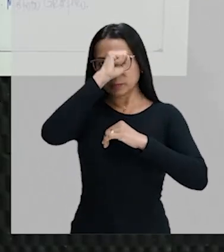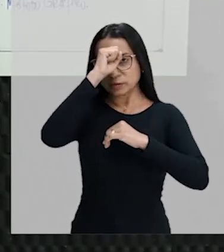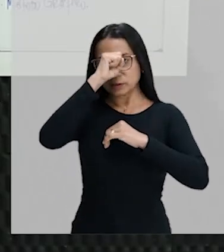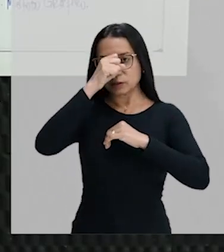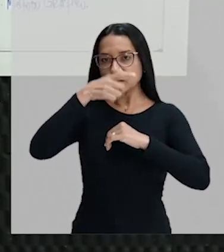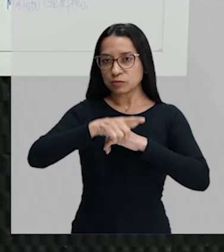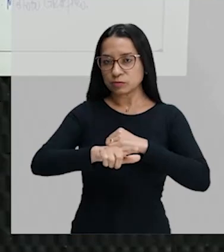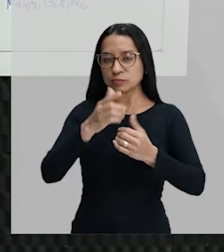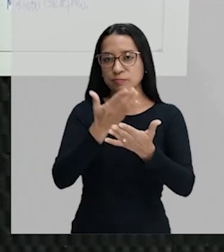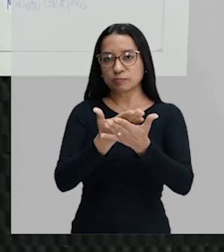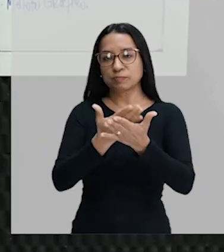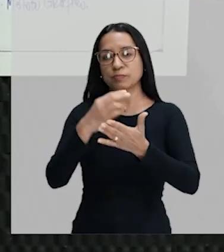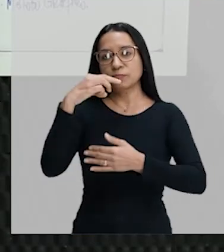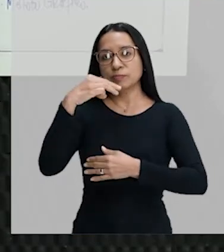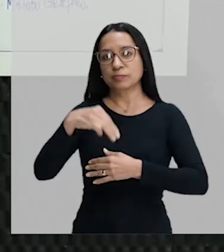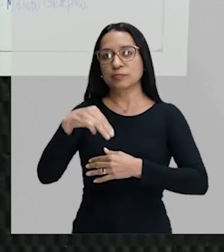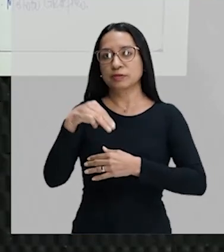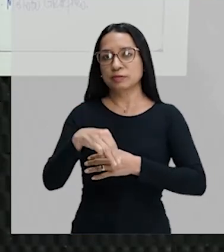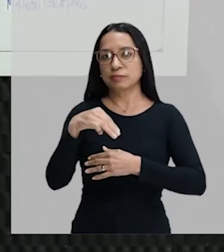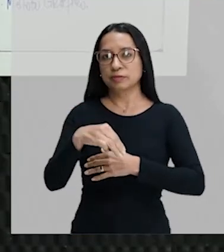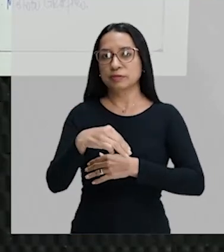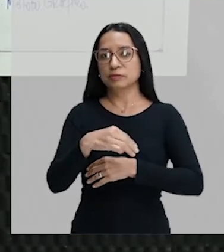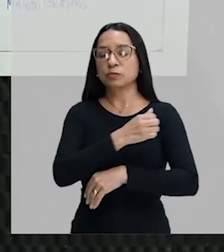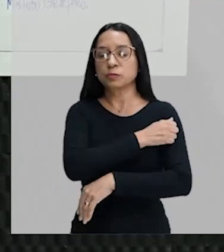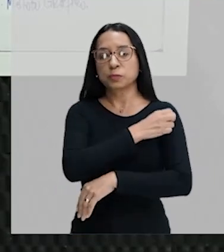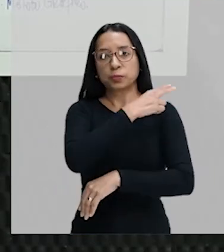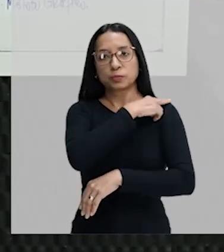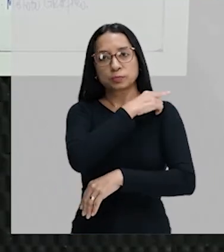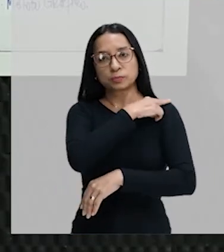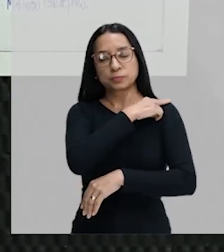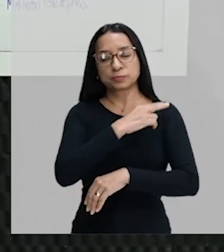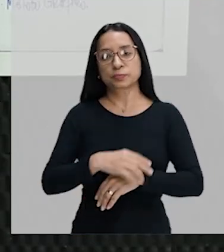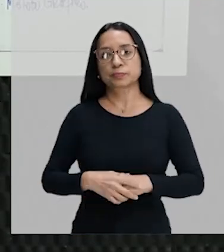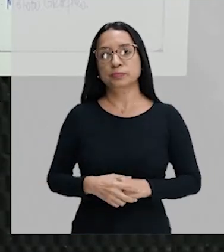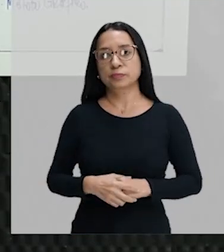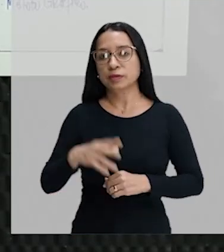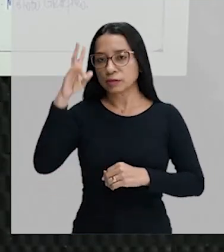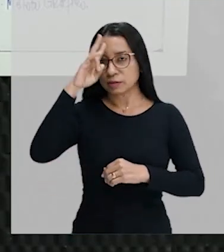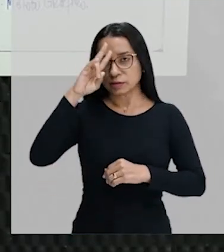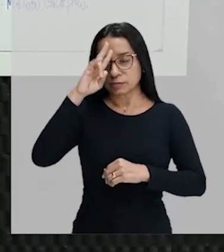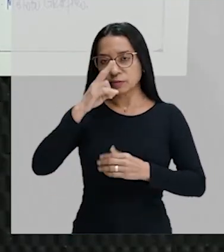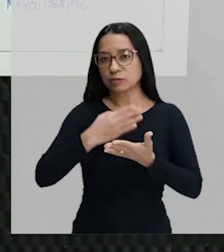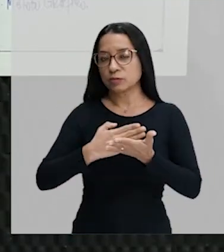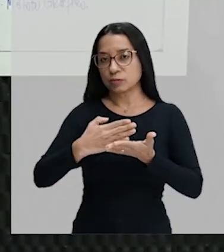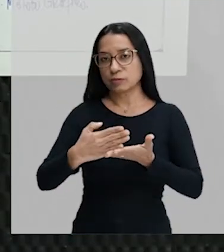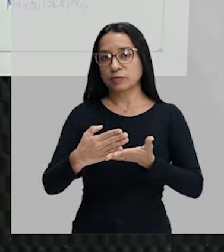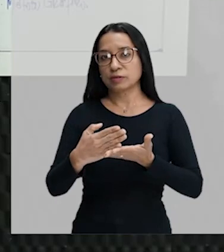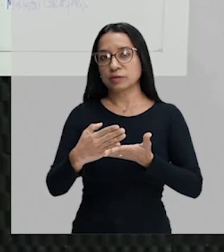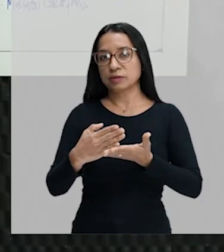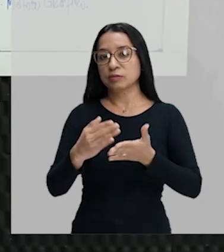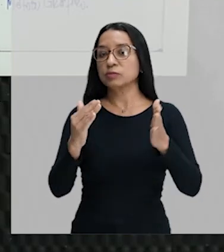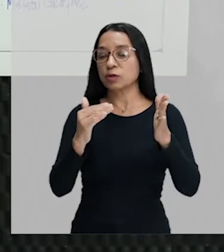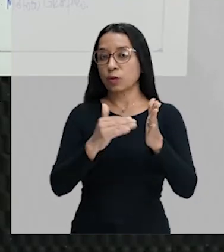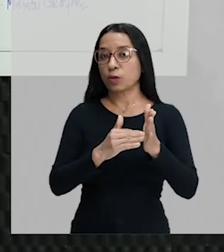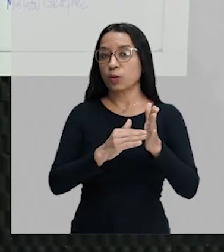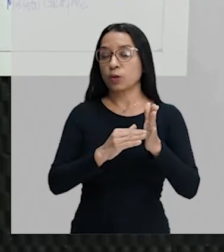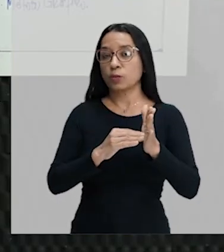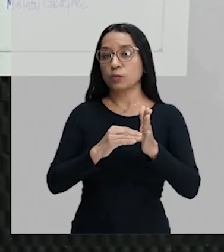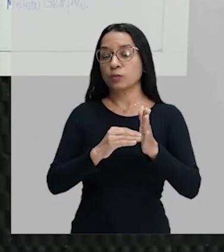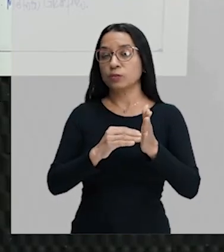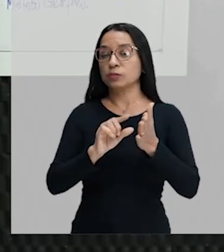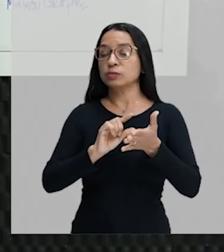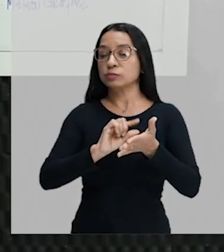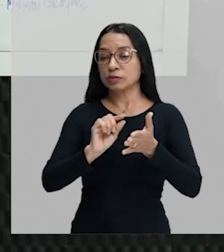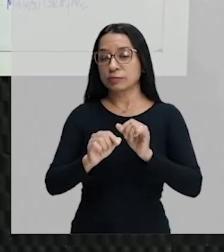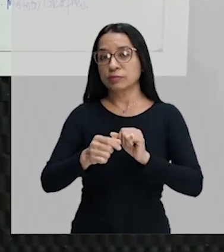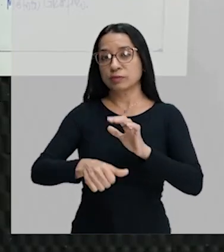mais uma aula de matemática para os nossos alunos da segunda série do ensino médio. Lembrando que a gente deu início ao nosso último capítulo do primeiro